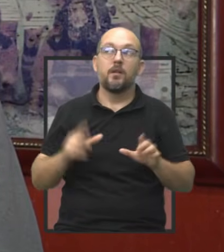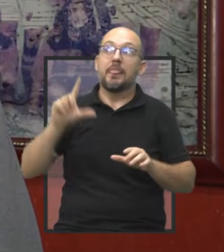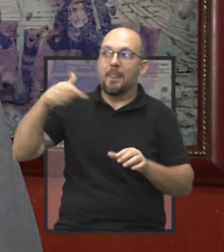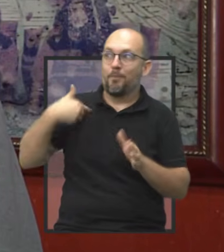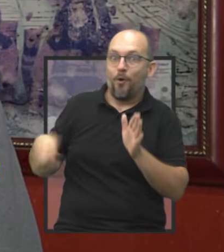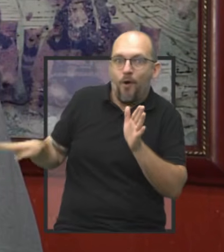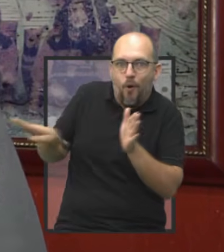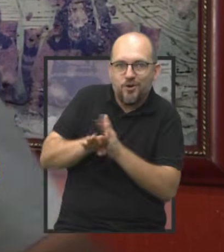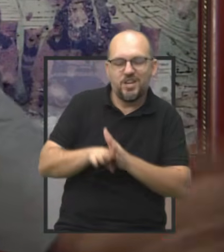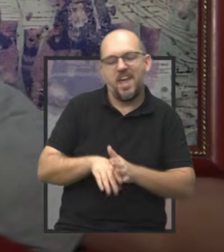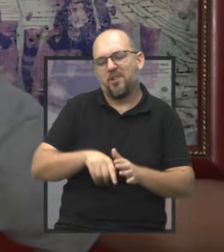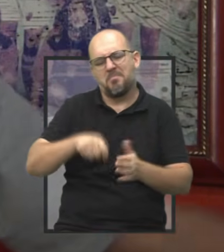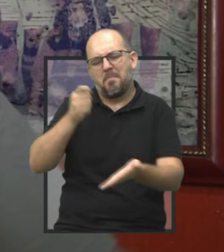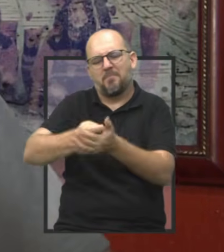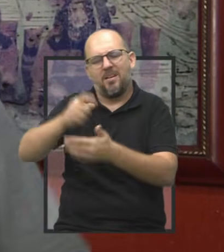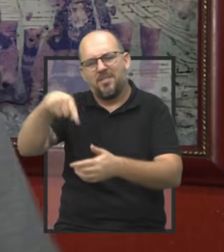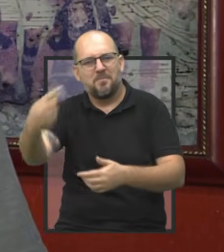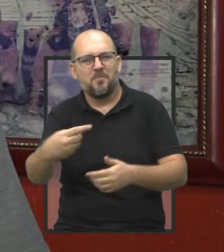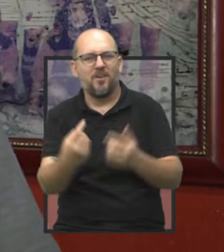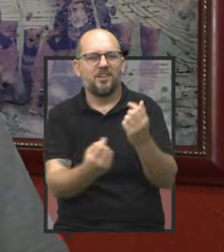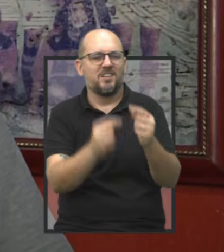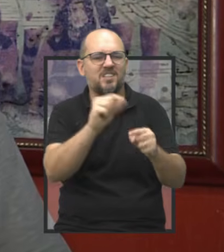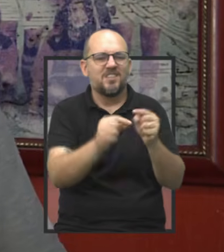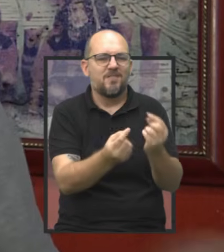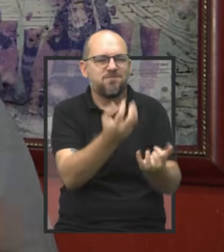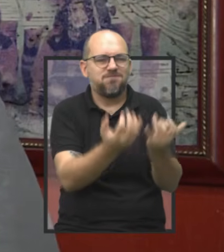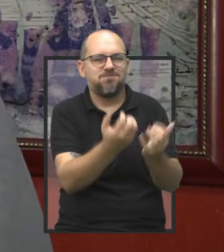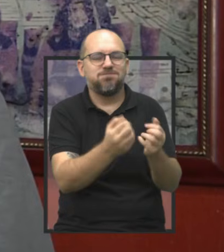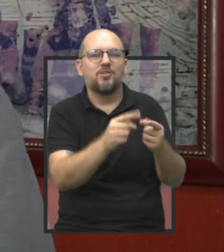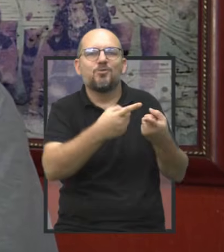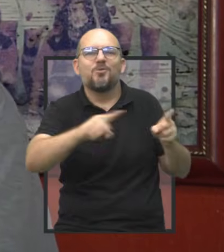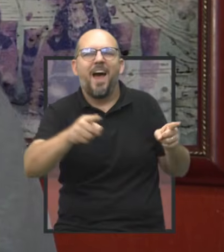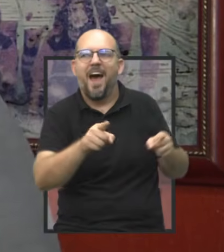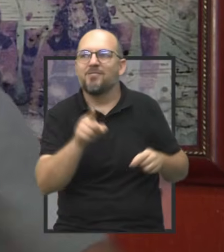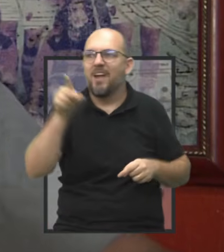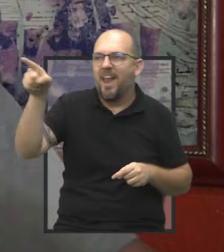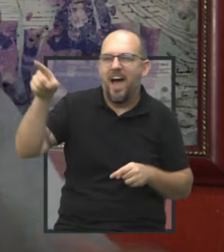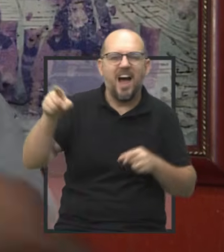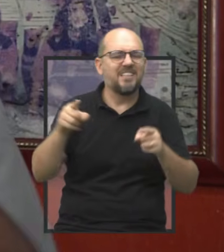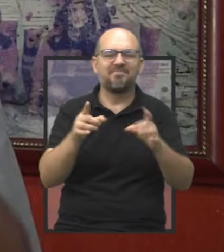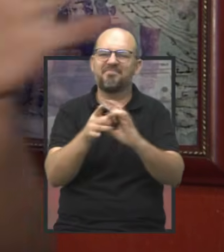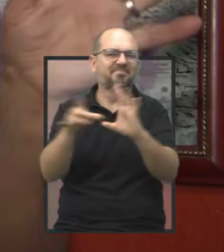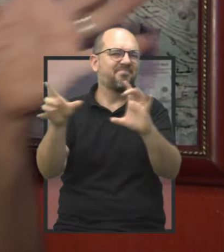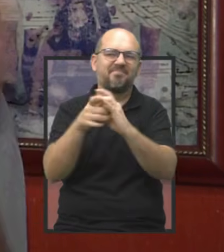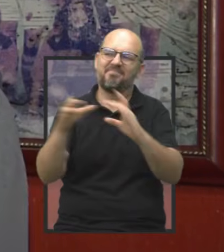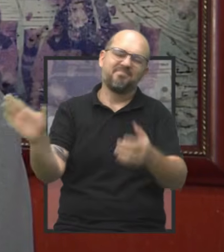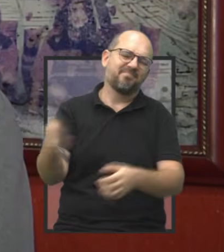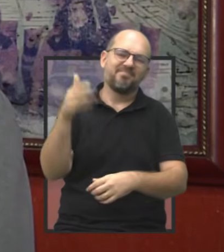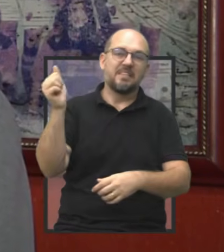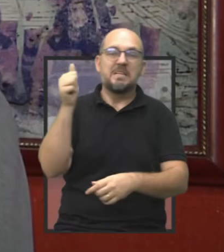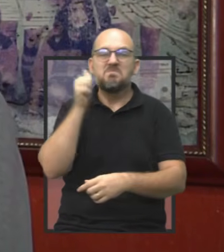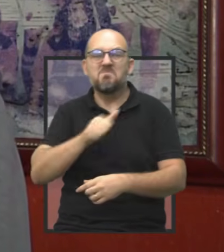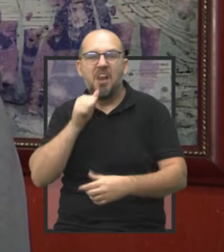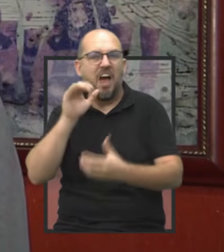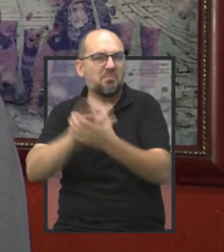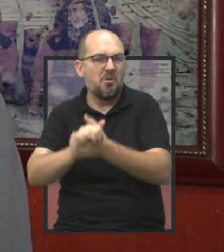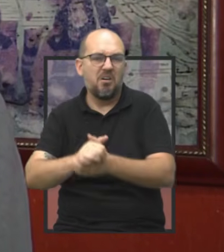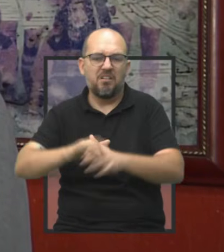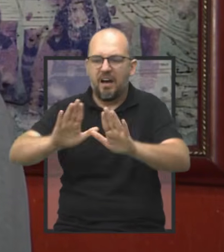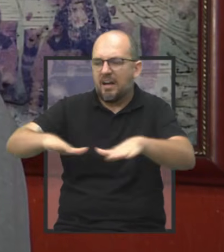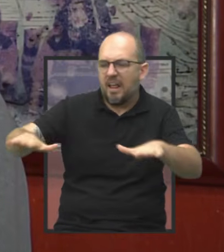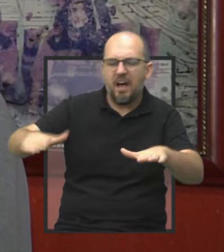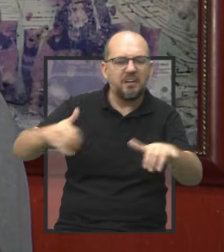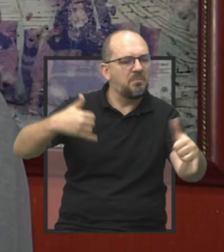você entendeu? É o churrasqueira acesa, ali em cima no quiosque, ou aqui já, aí com mulher, com